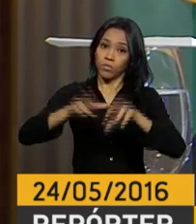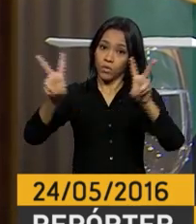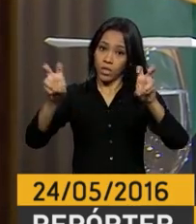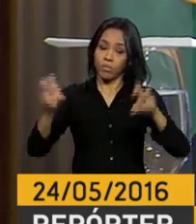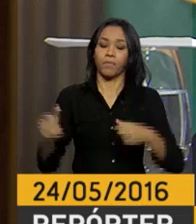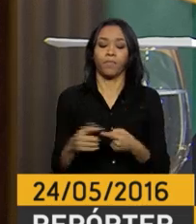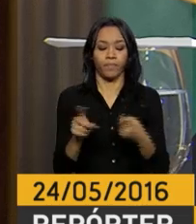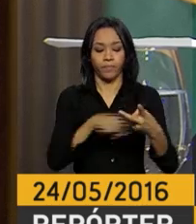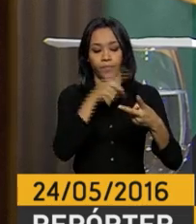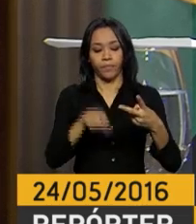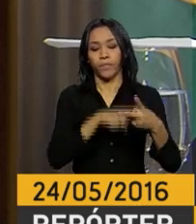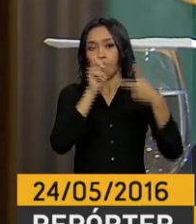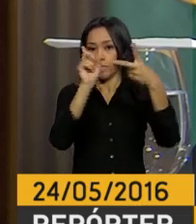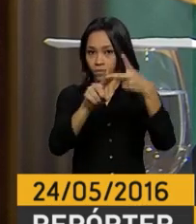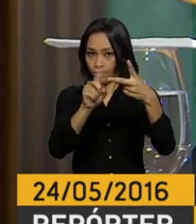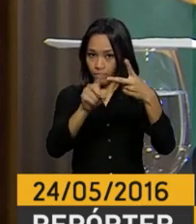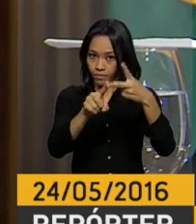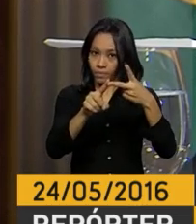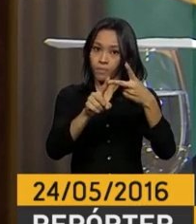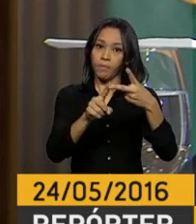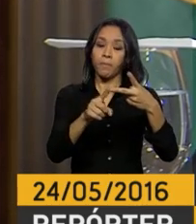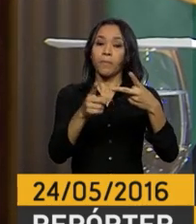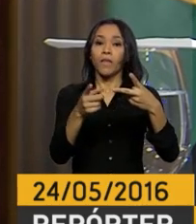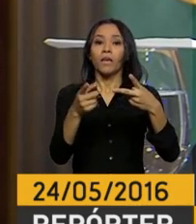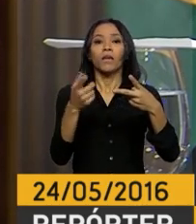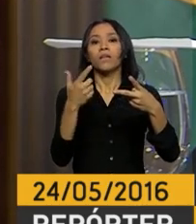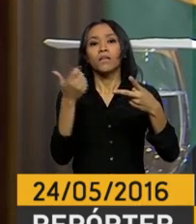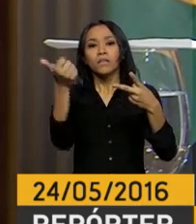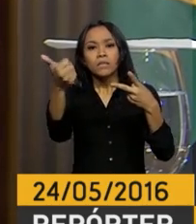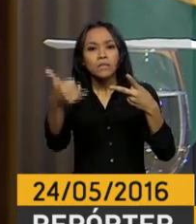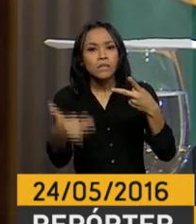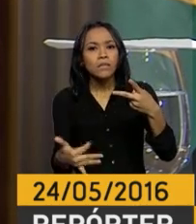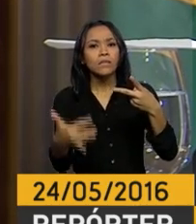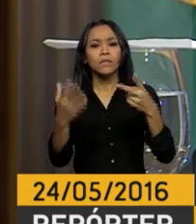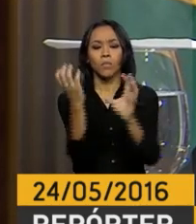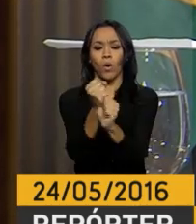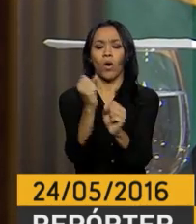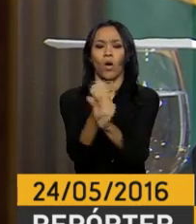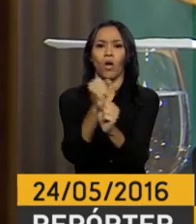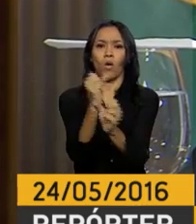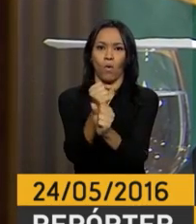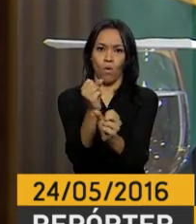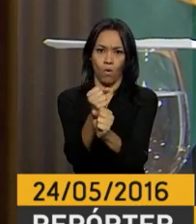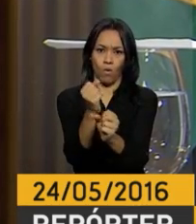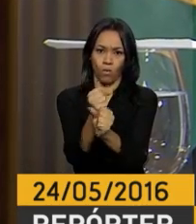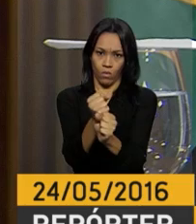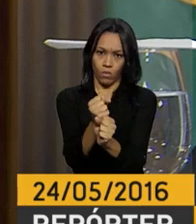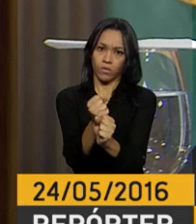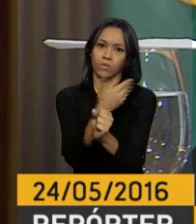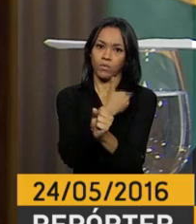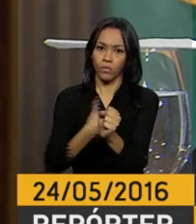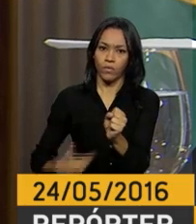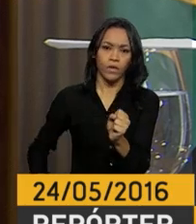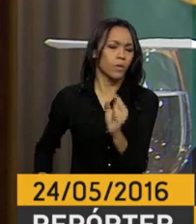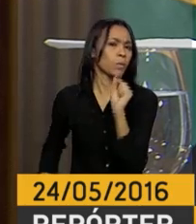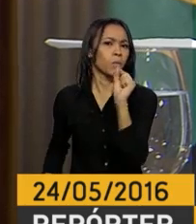segundo ponto, para que nós voltemos a ter rigidez nas contas públicas, é exatamente o seguinte,